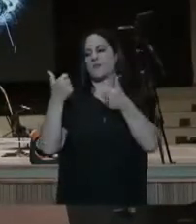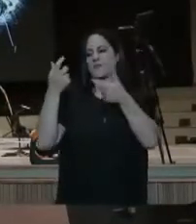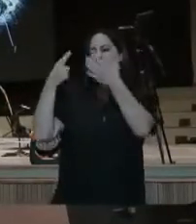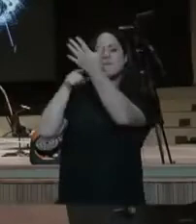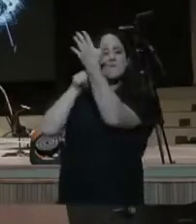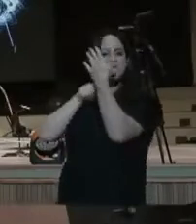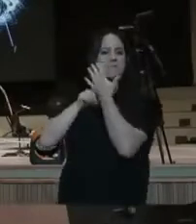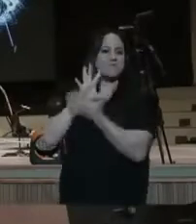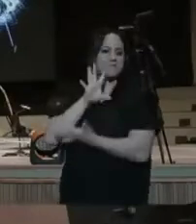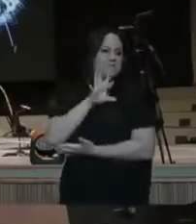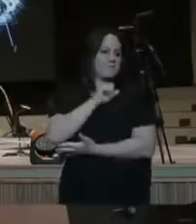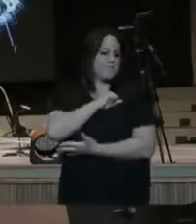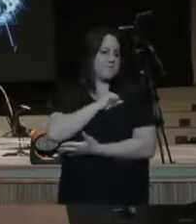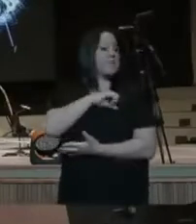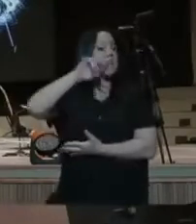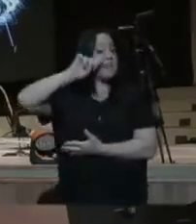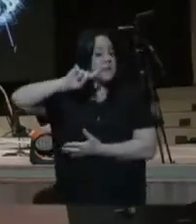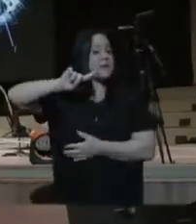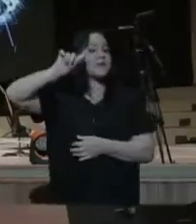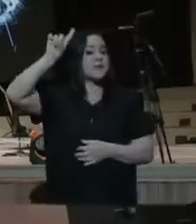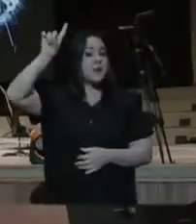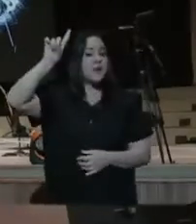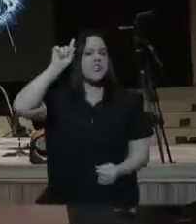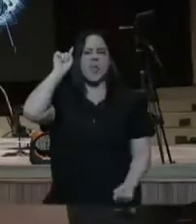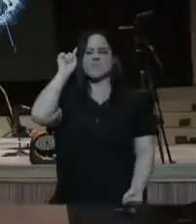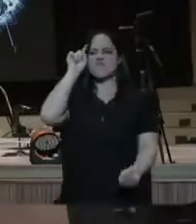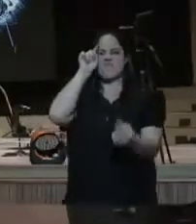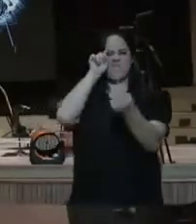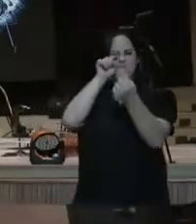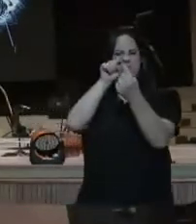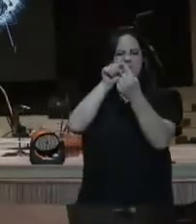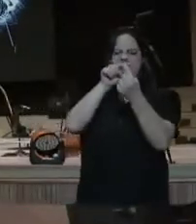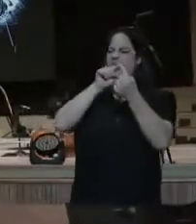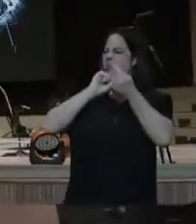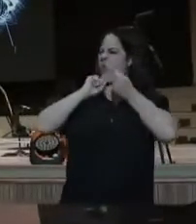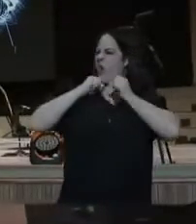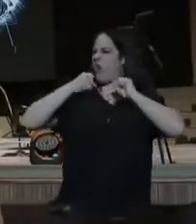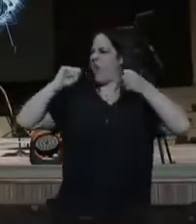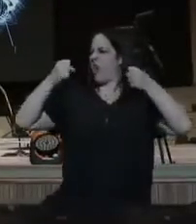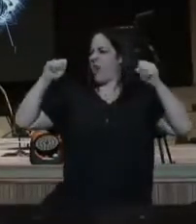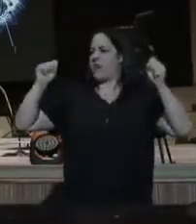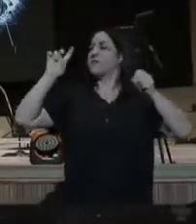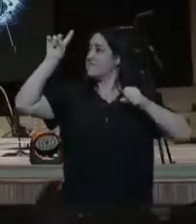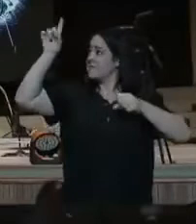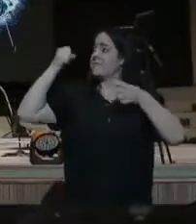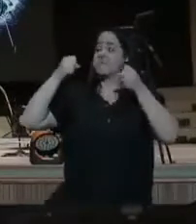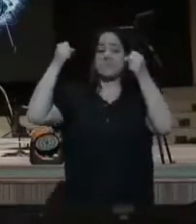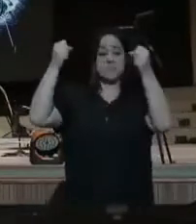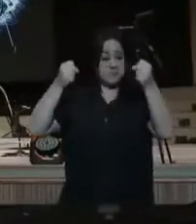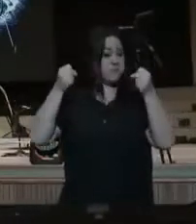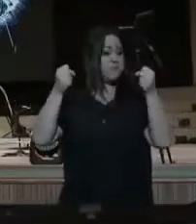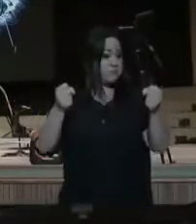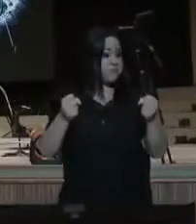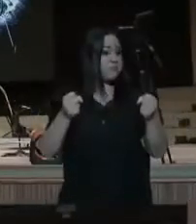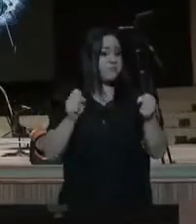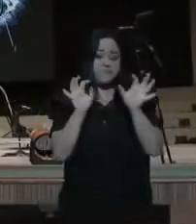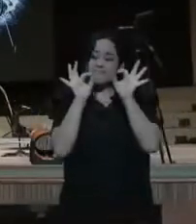e ele é um deus de grande visão ele é um deus poderoso demais